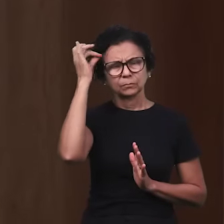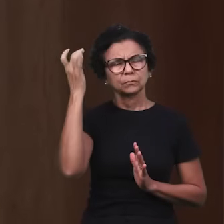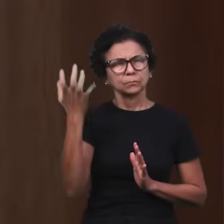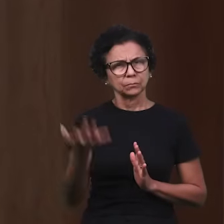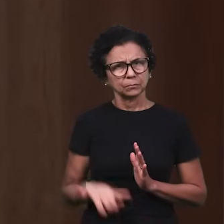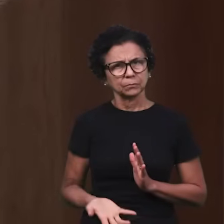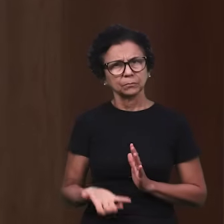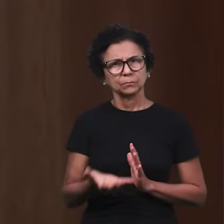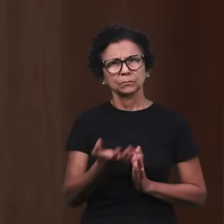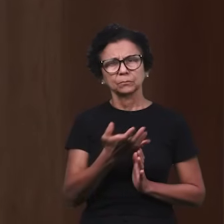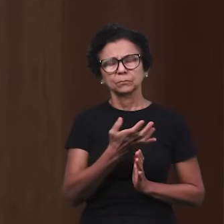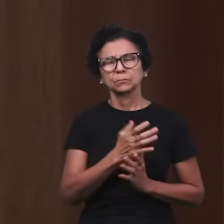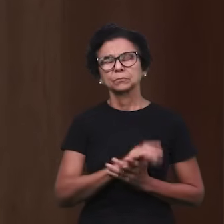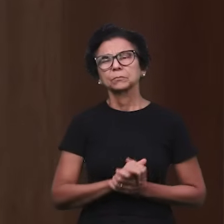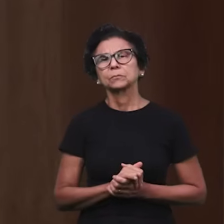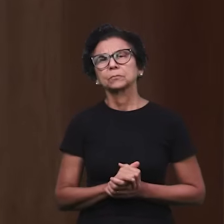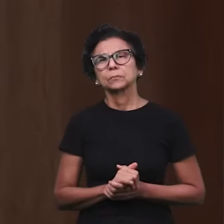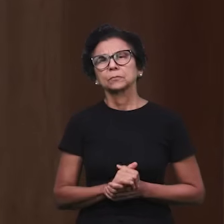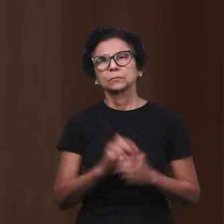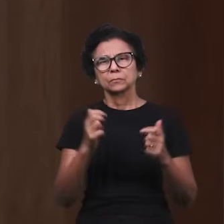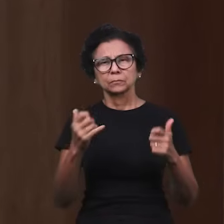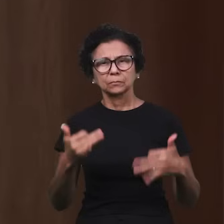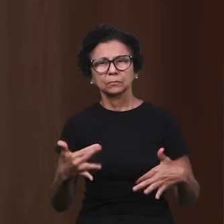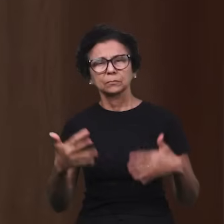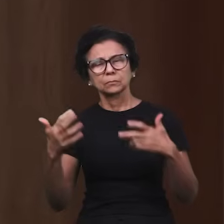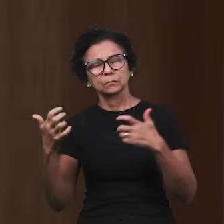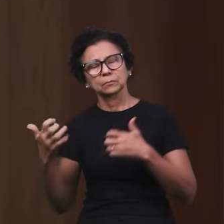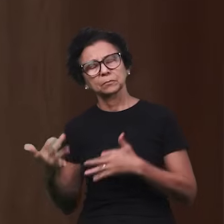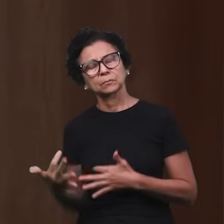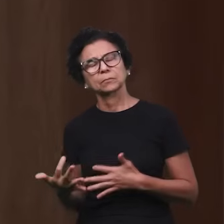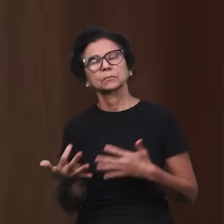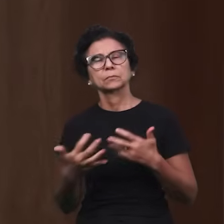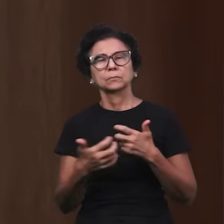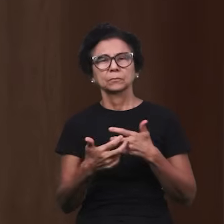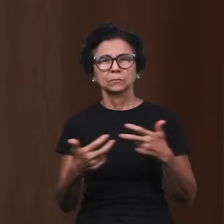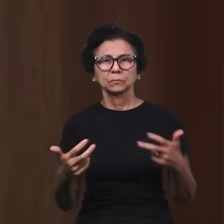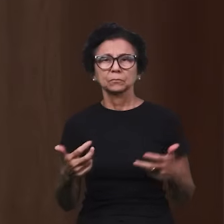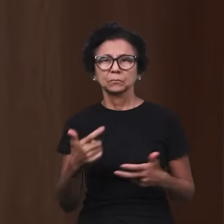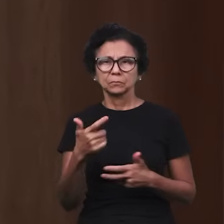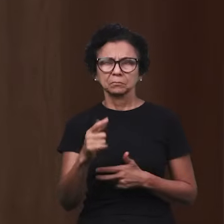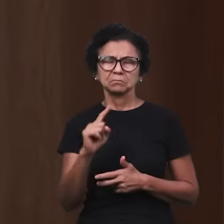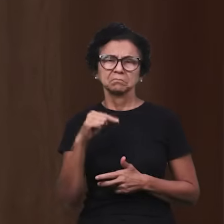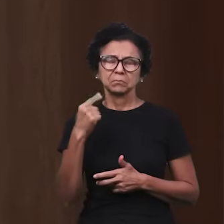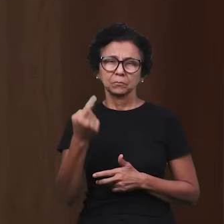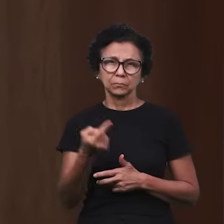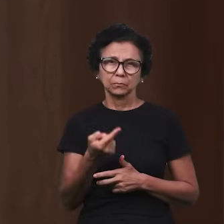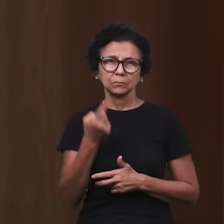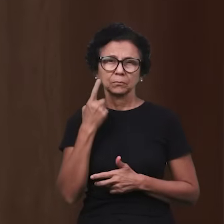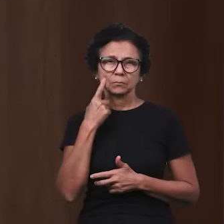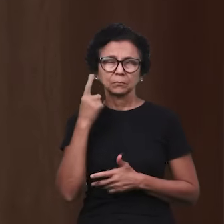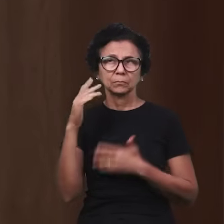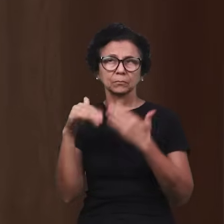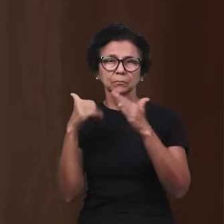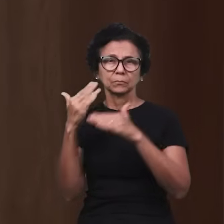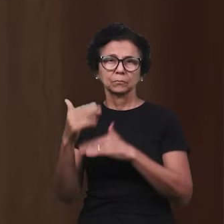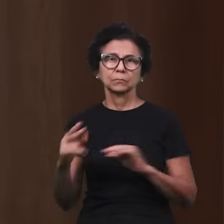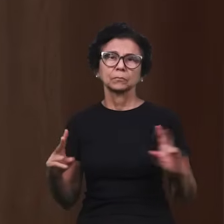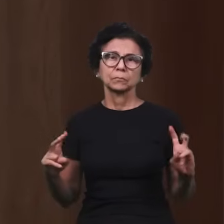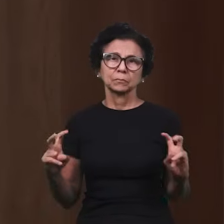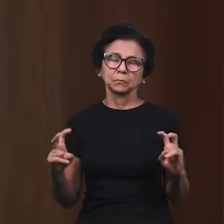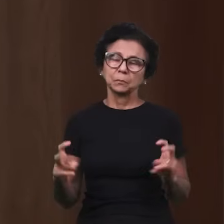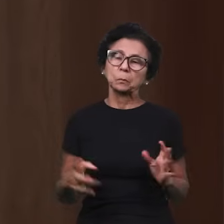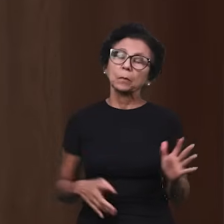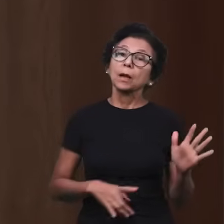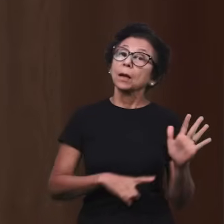os irmãos depois, claro, podem desenvolver isso. Agora eu pergunto a